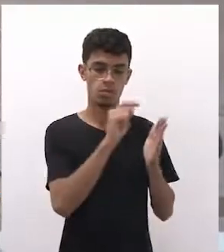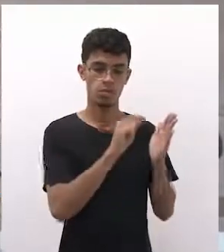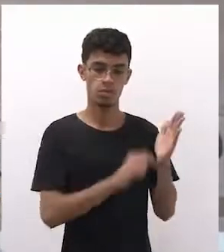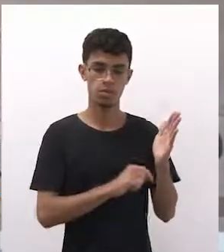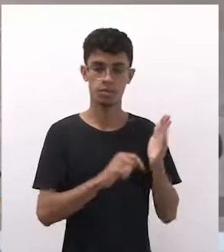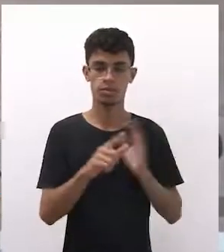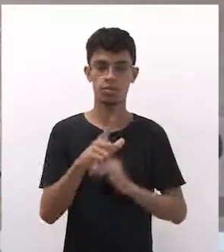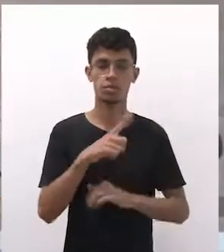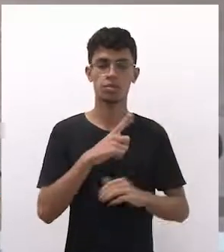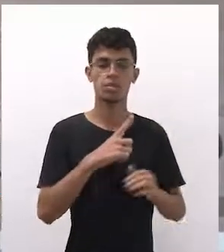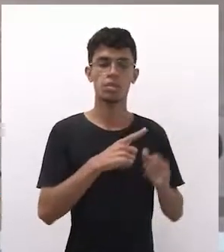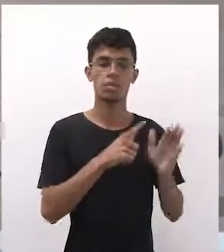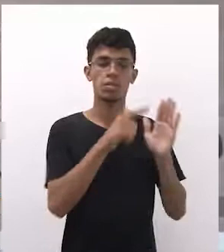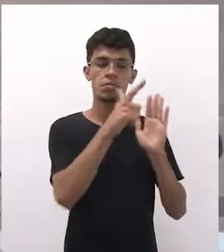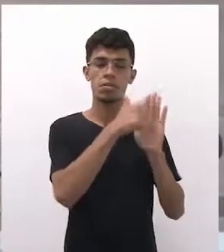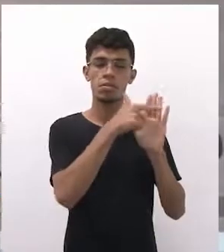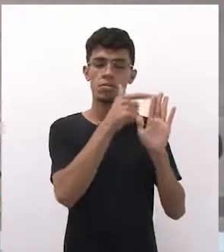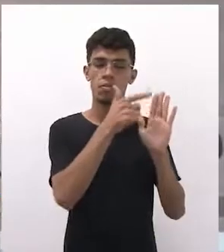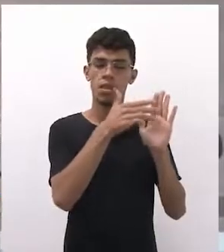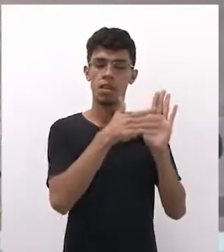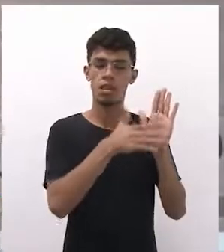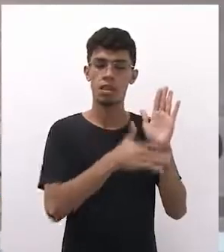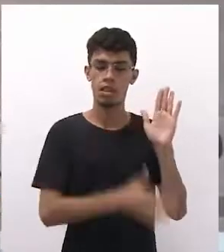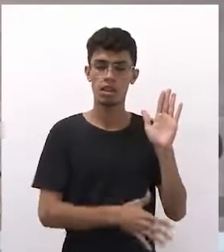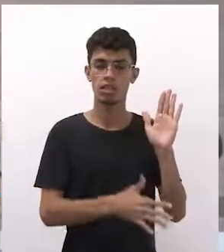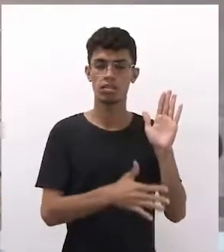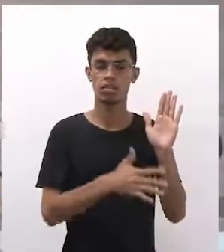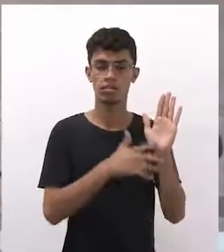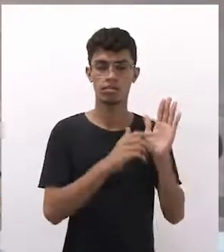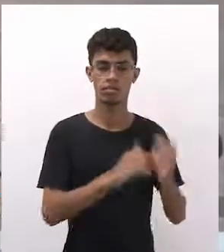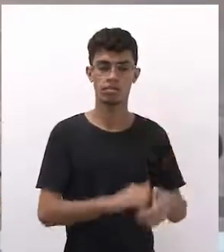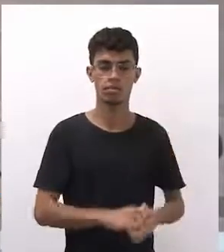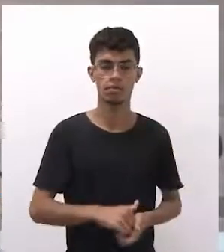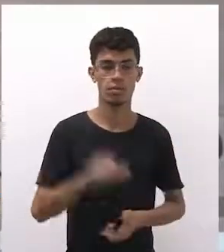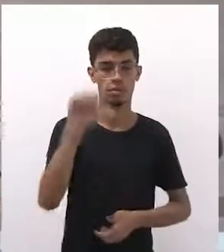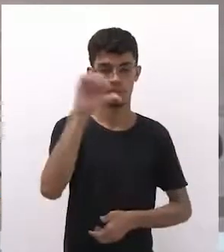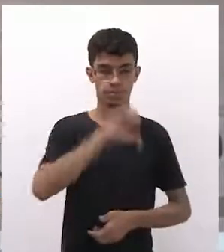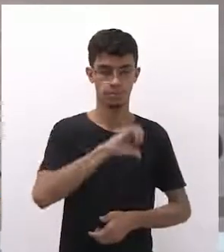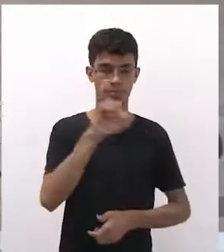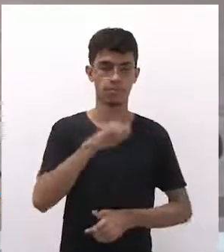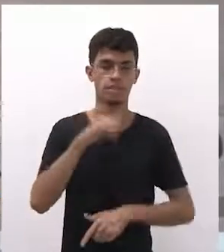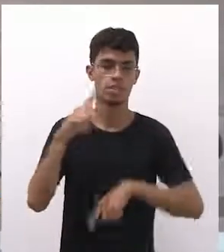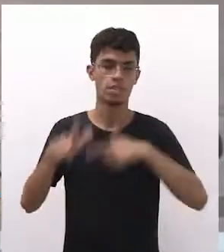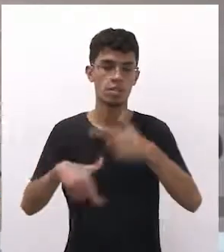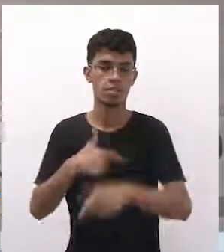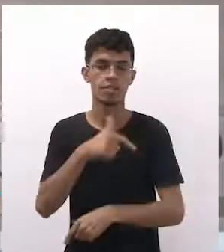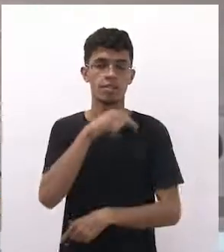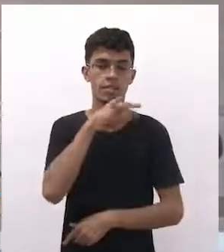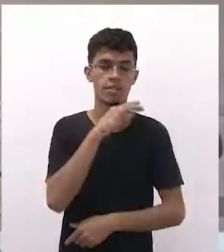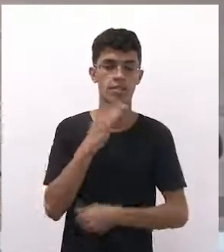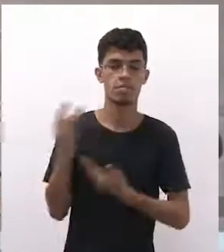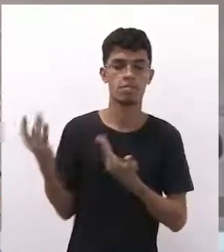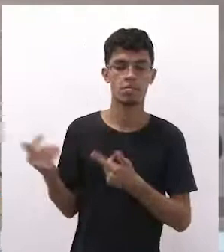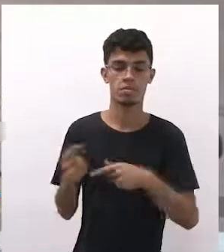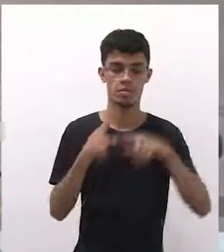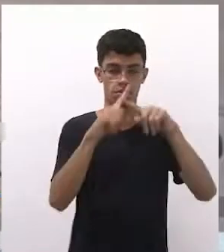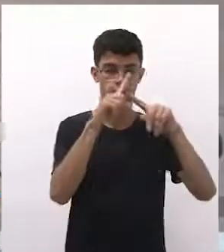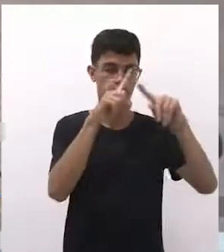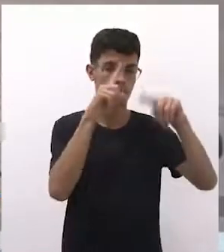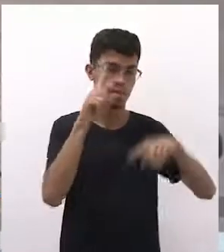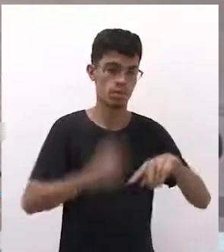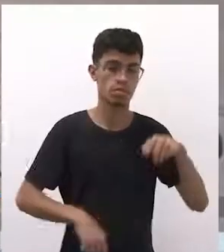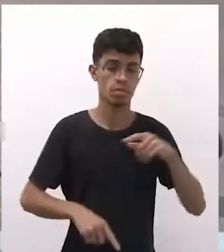incluir uma série de restrições, então, porque todas essas piores formas de trabalho infantil, elas são proibidas para